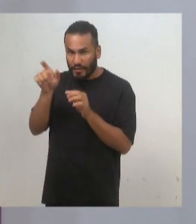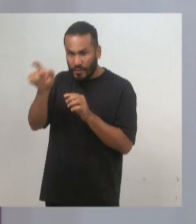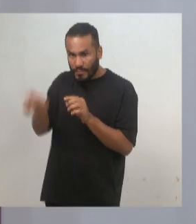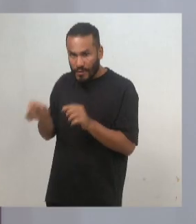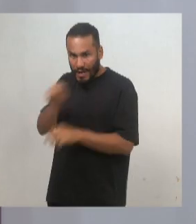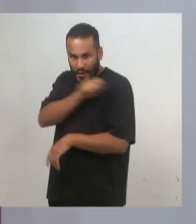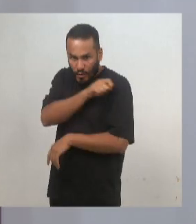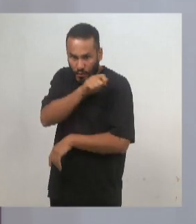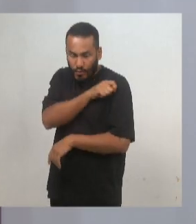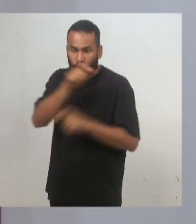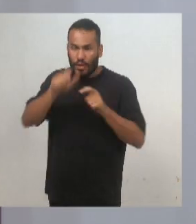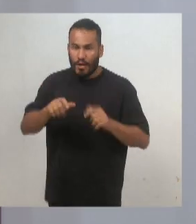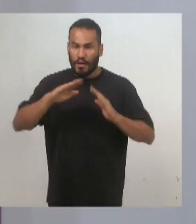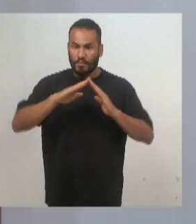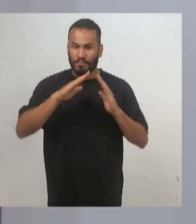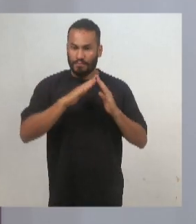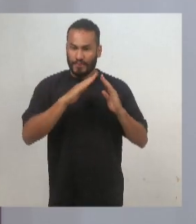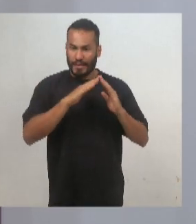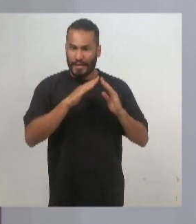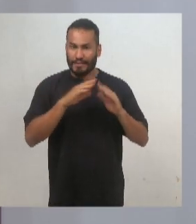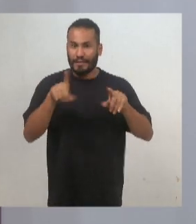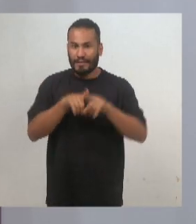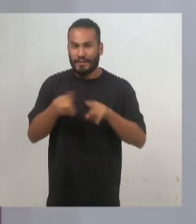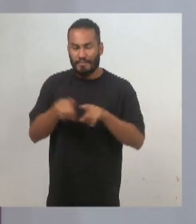no ambiente doméstico e a